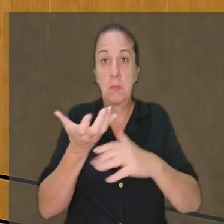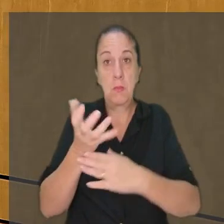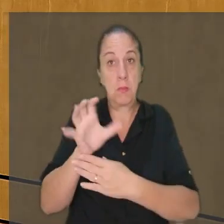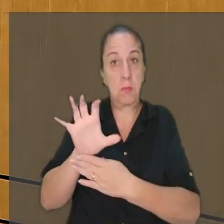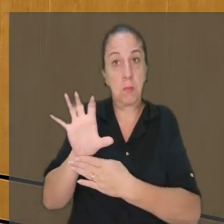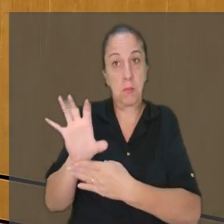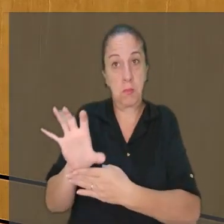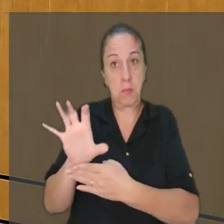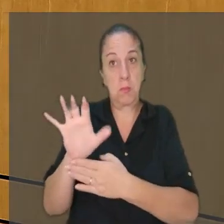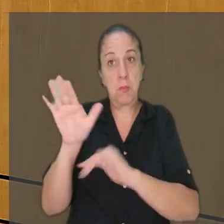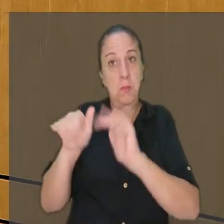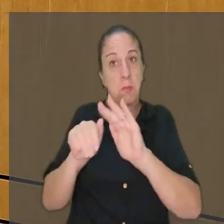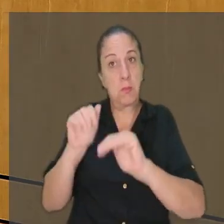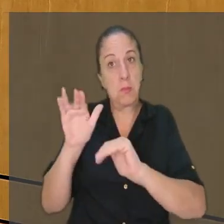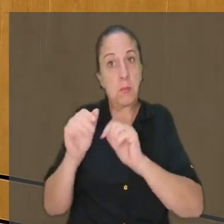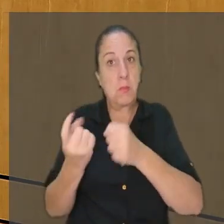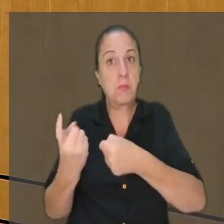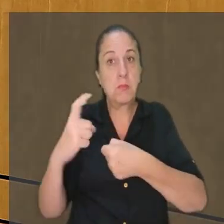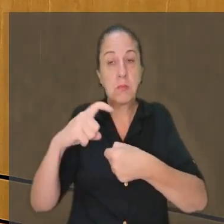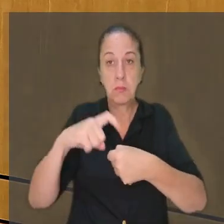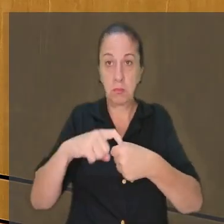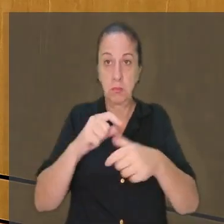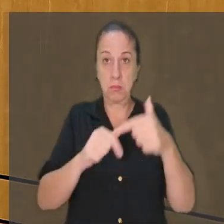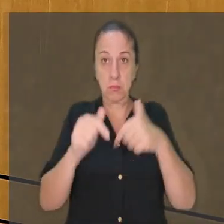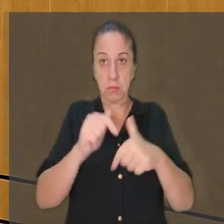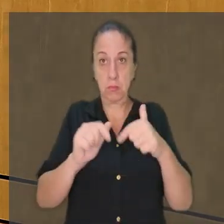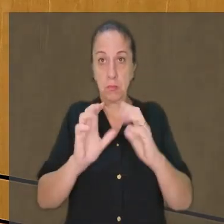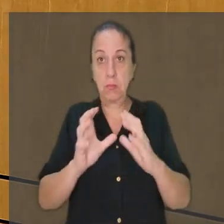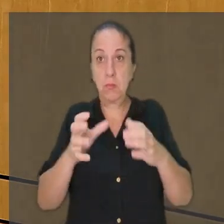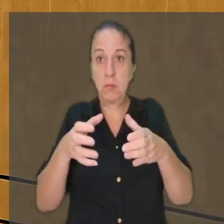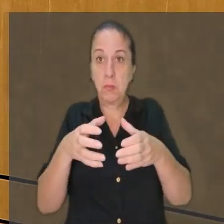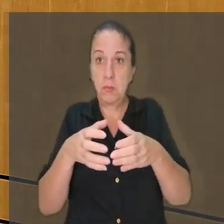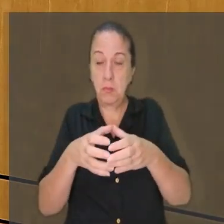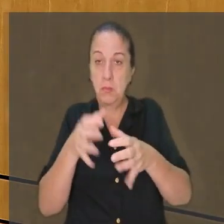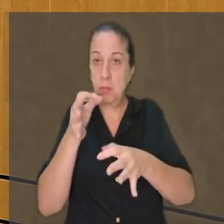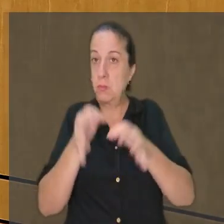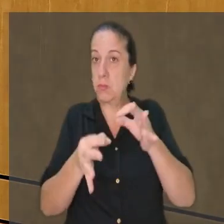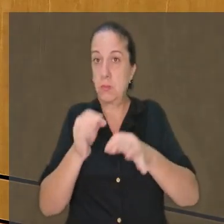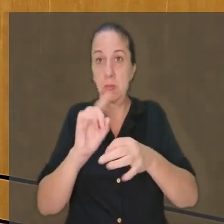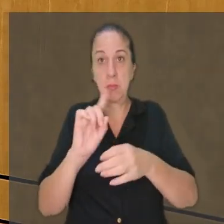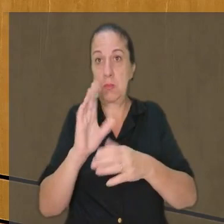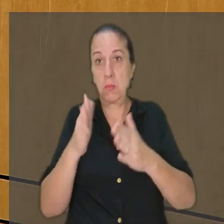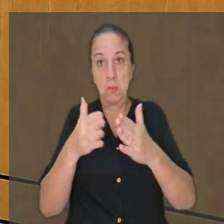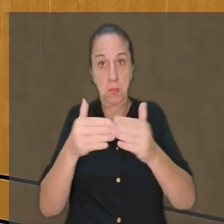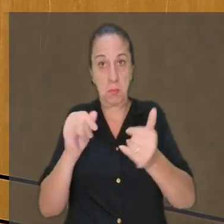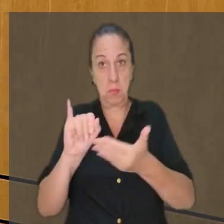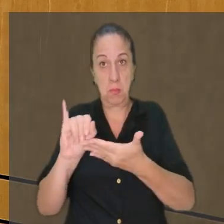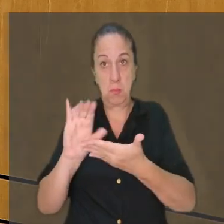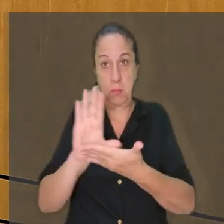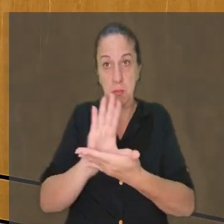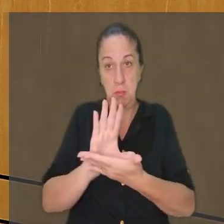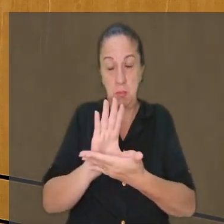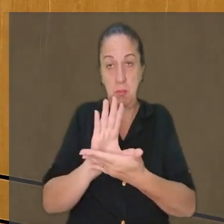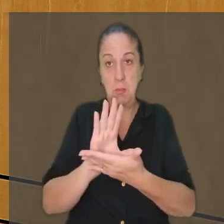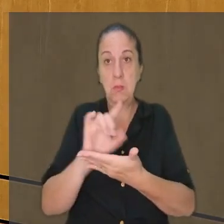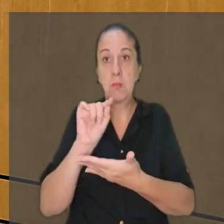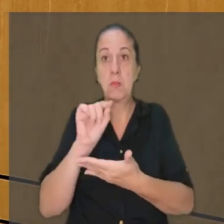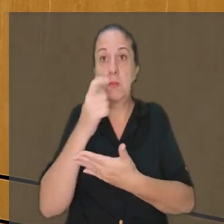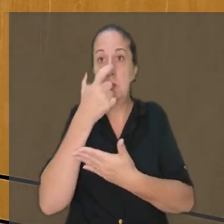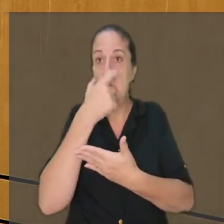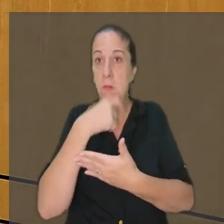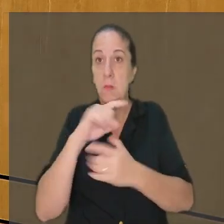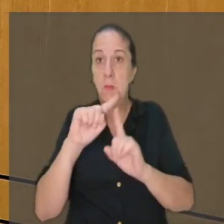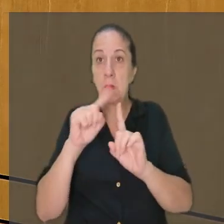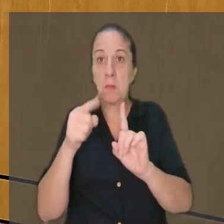volta, pois havia recusado as convocações para retornar. O colegiado julgou improcedente o pedido de